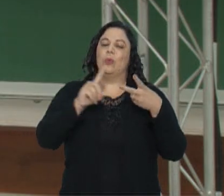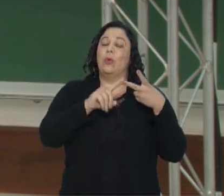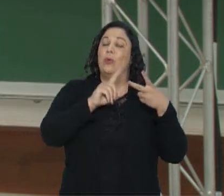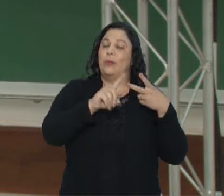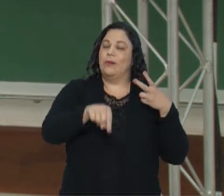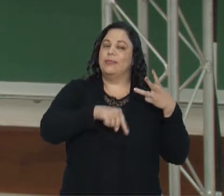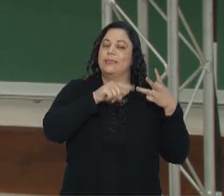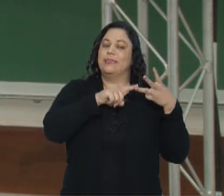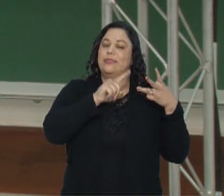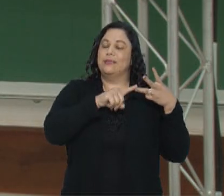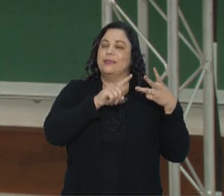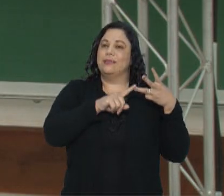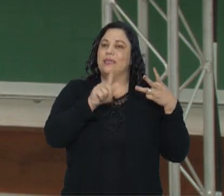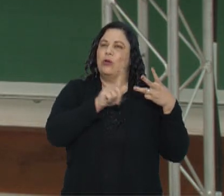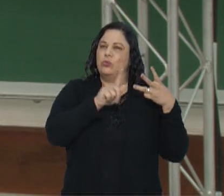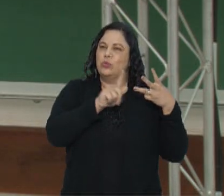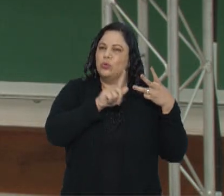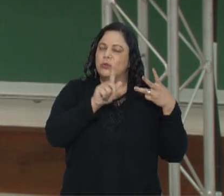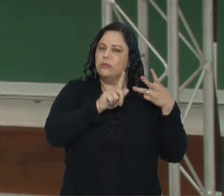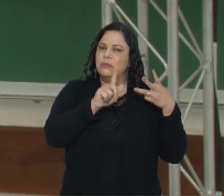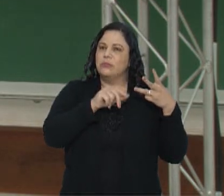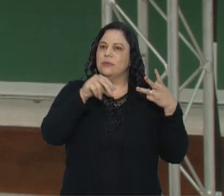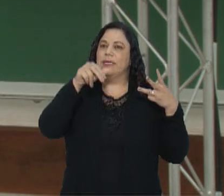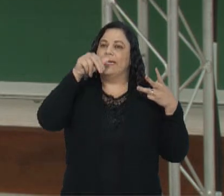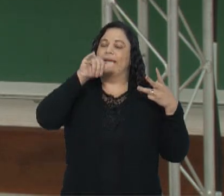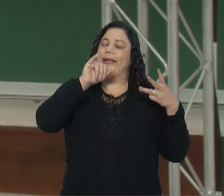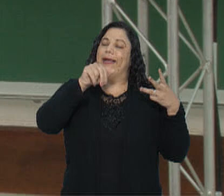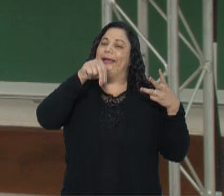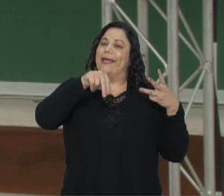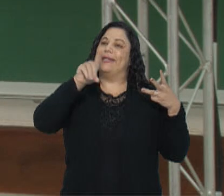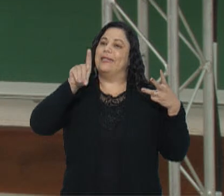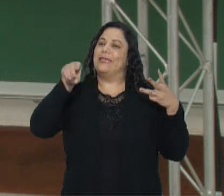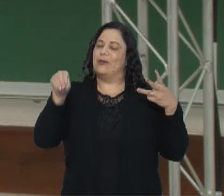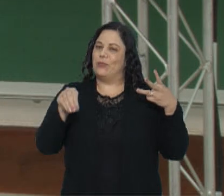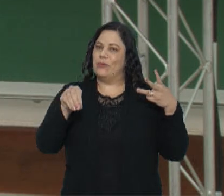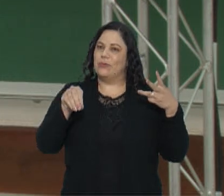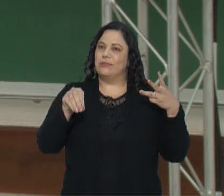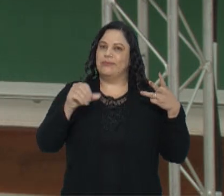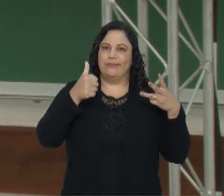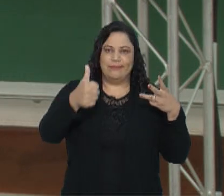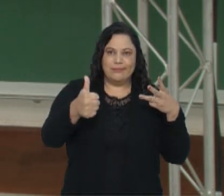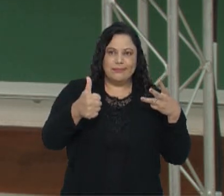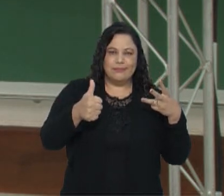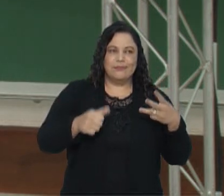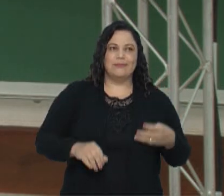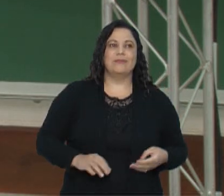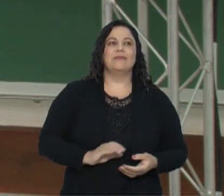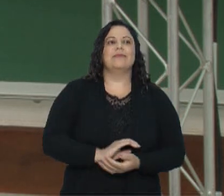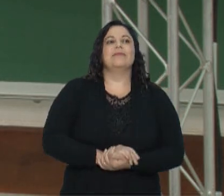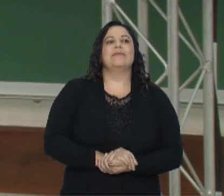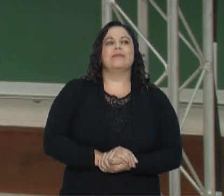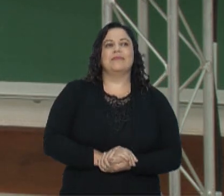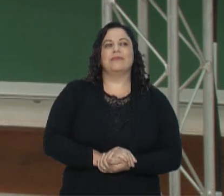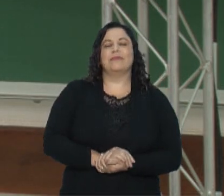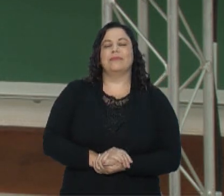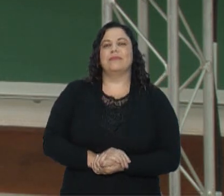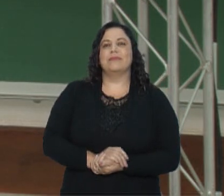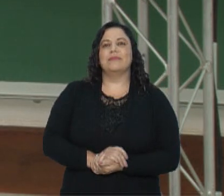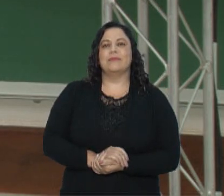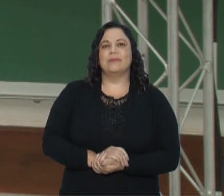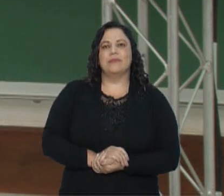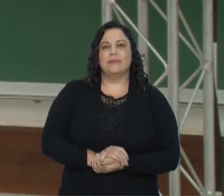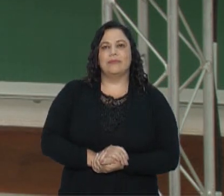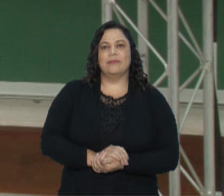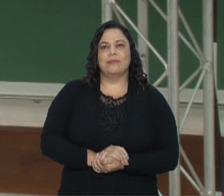lá. E o gerúndio em NDO. Confere aí? Muito bem. Vamos lá, continuando.